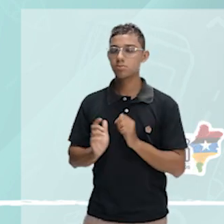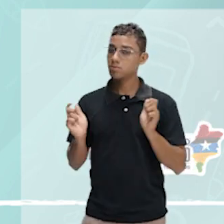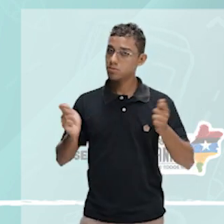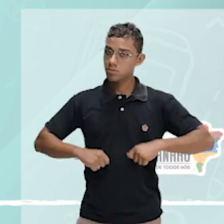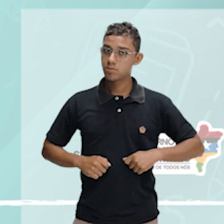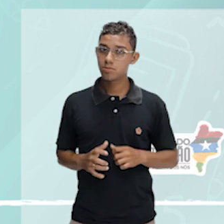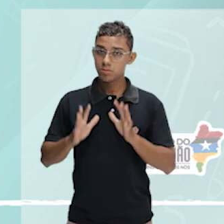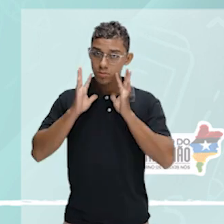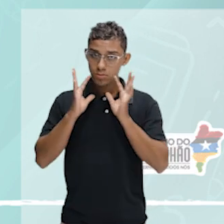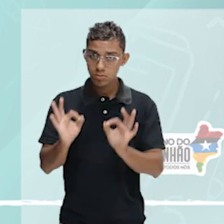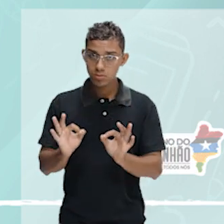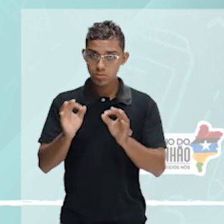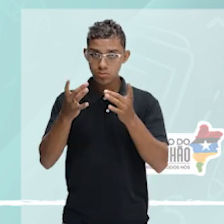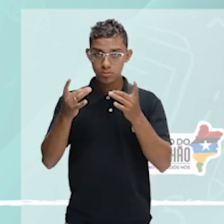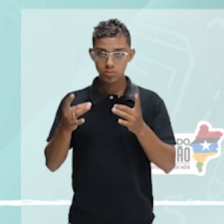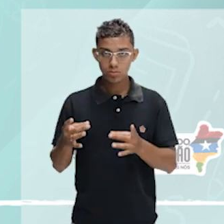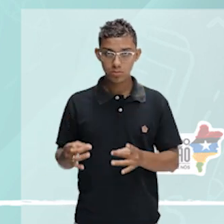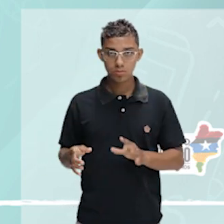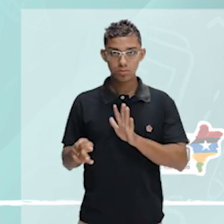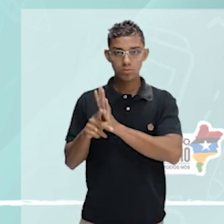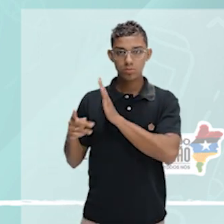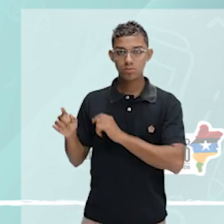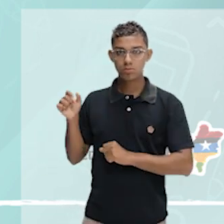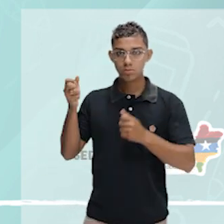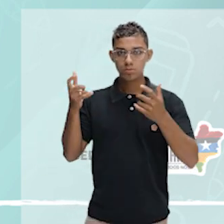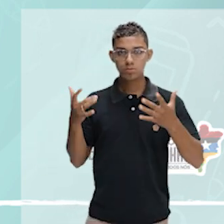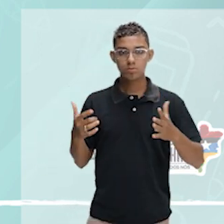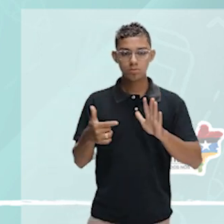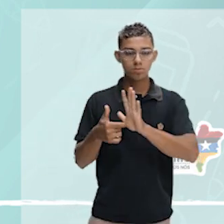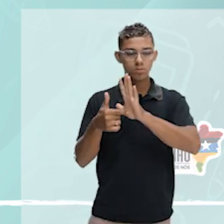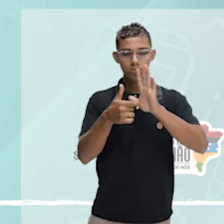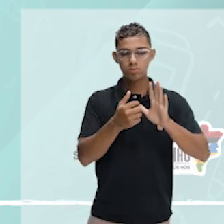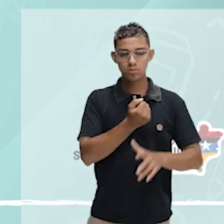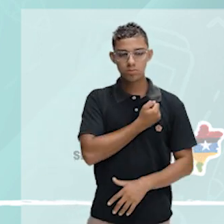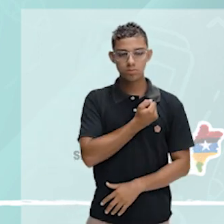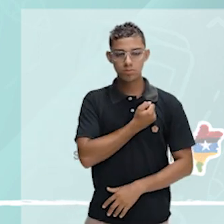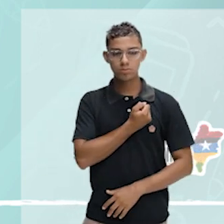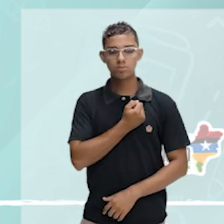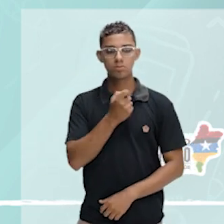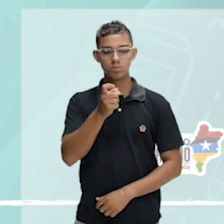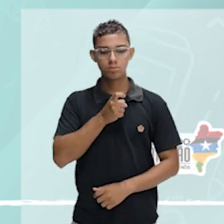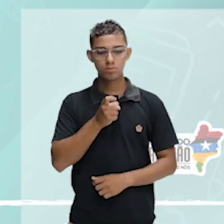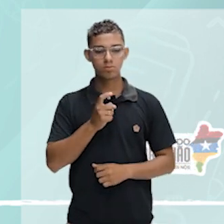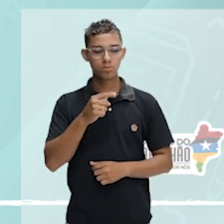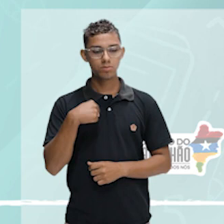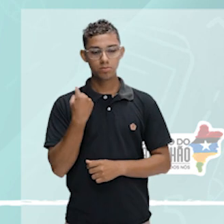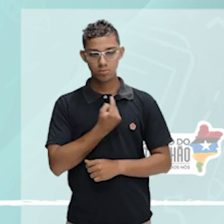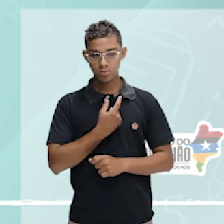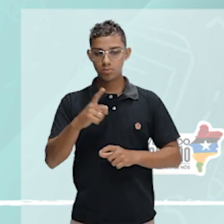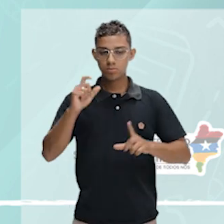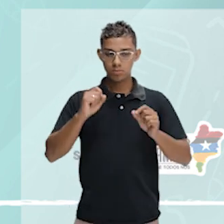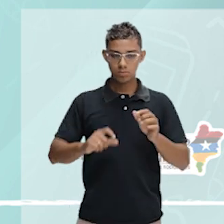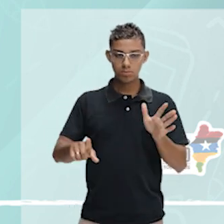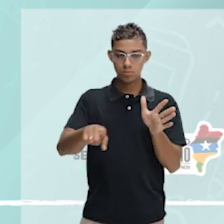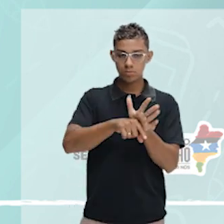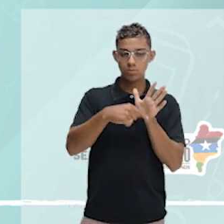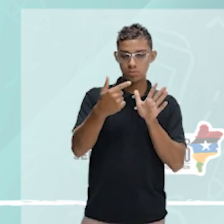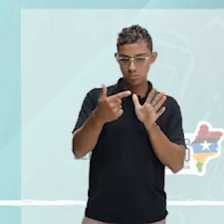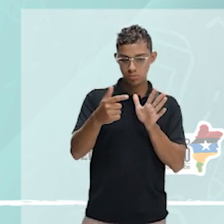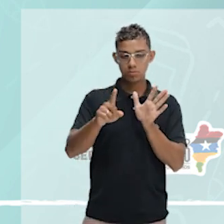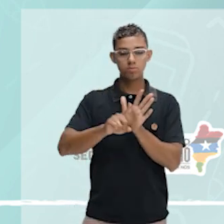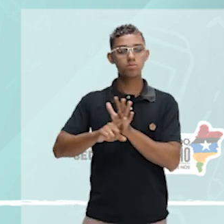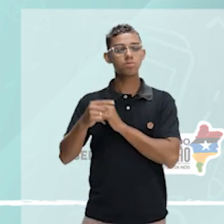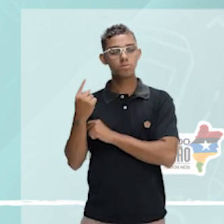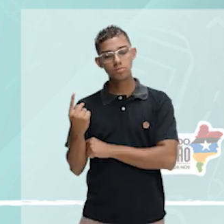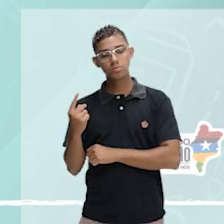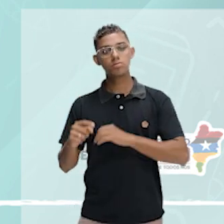atenção para os detalhes vamos lá valores de x que nós vamos trabalhar Que Nós escolhemos menos